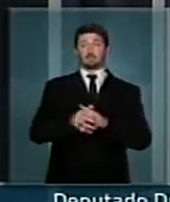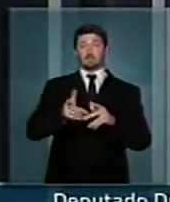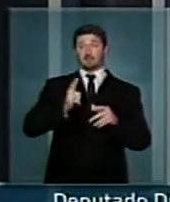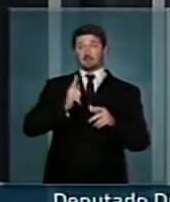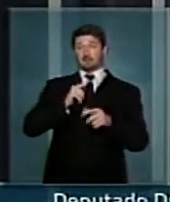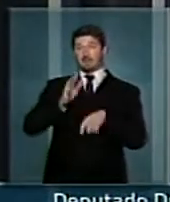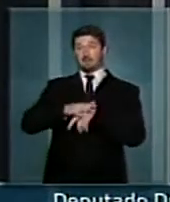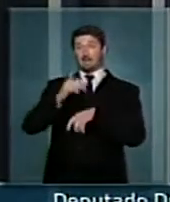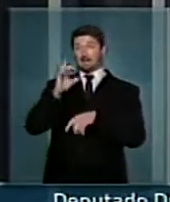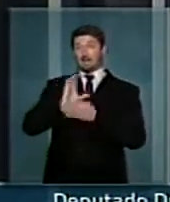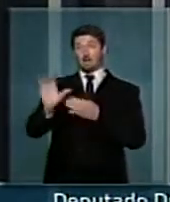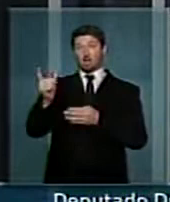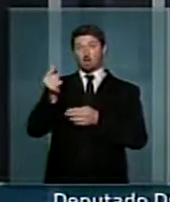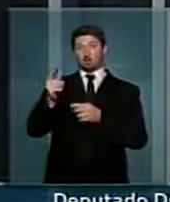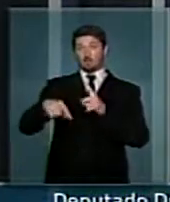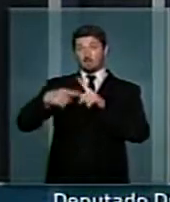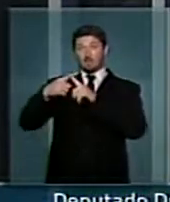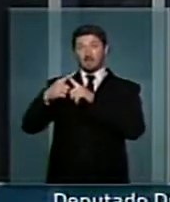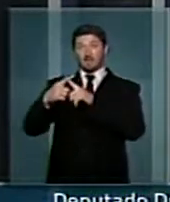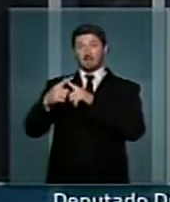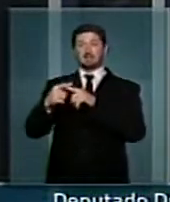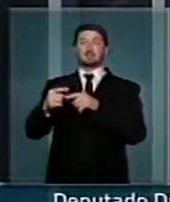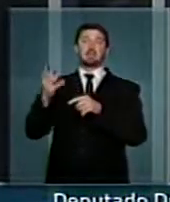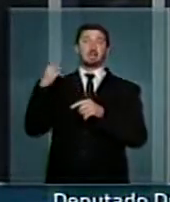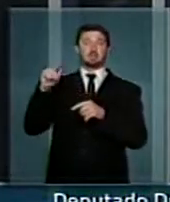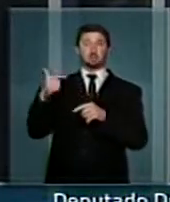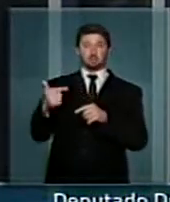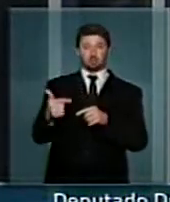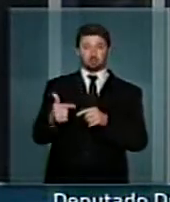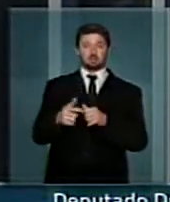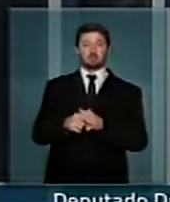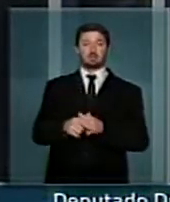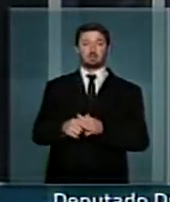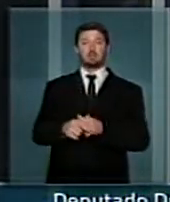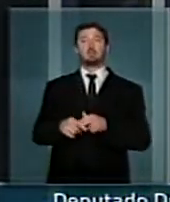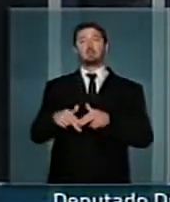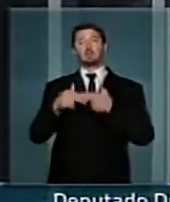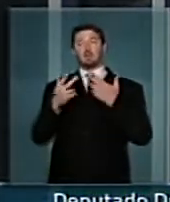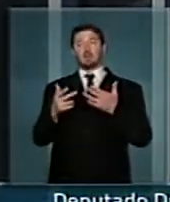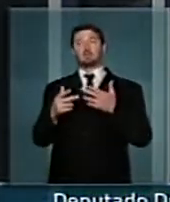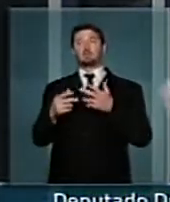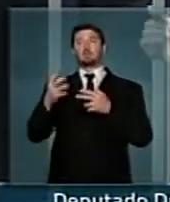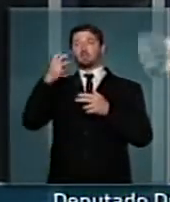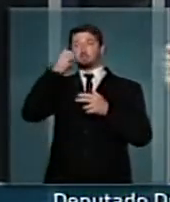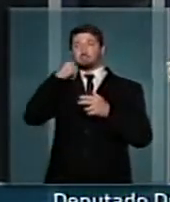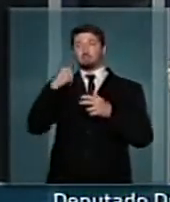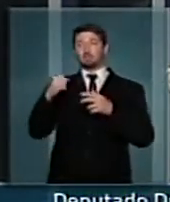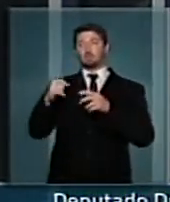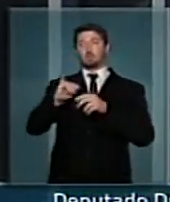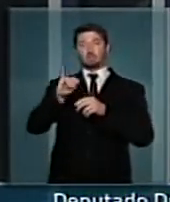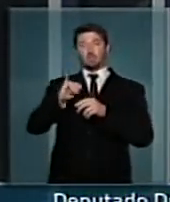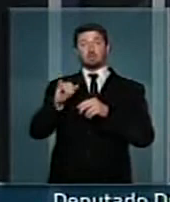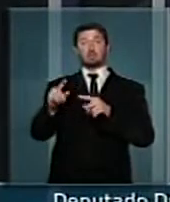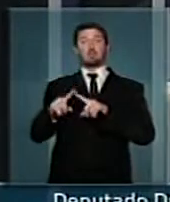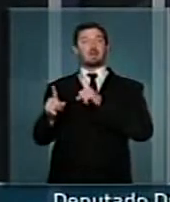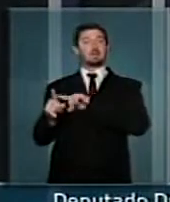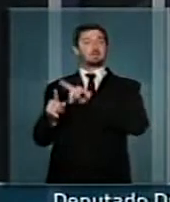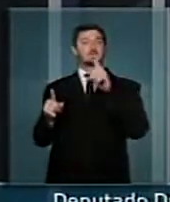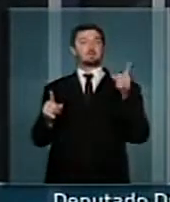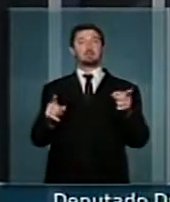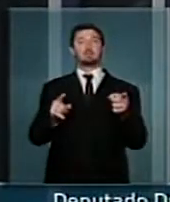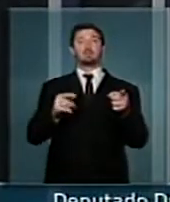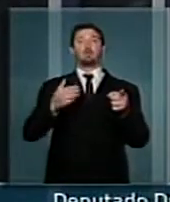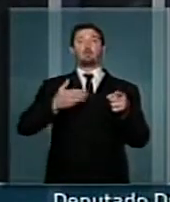mais recursos disponíveis que não estavam previstos pelo aumento da arrecadação, numa outra ponta o governo é